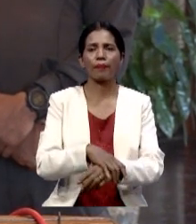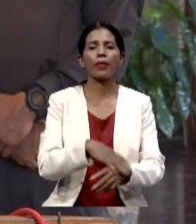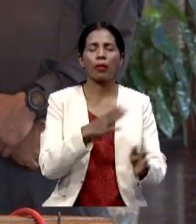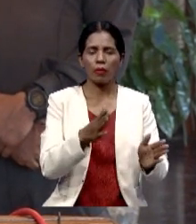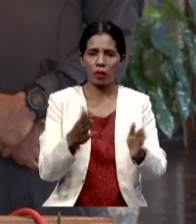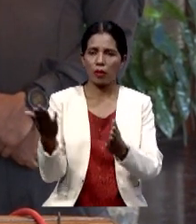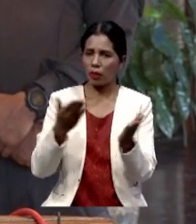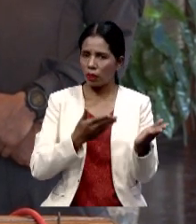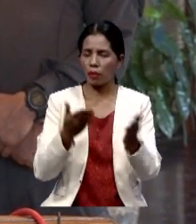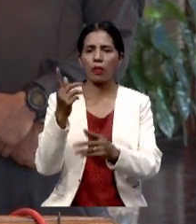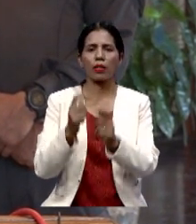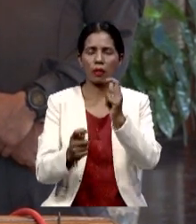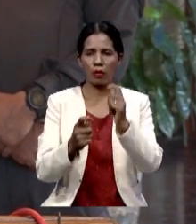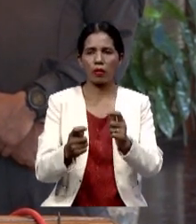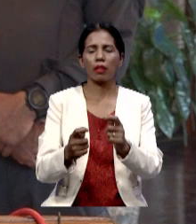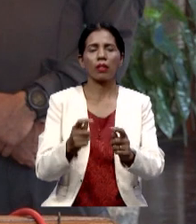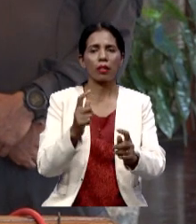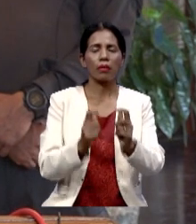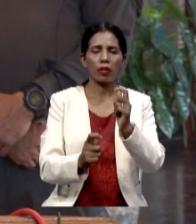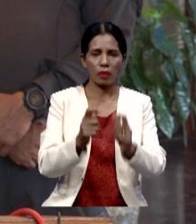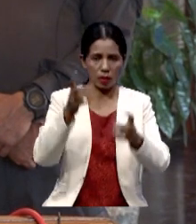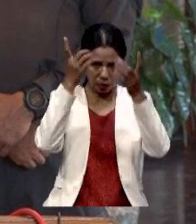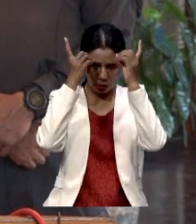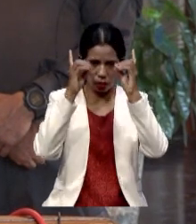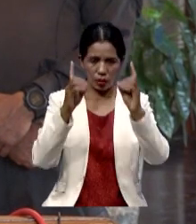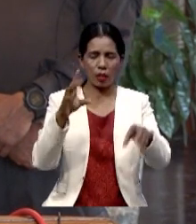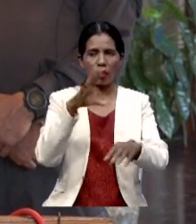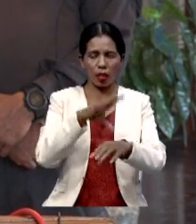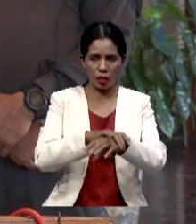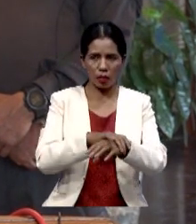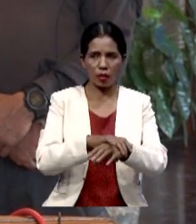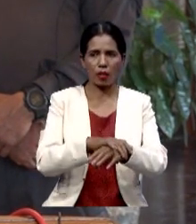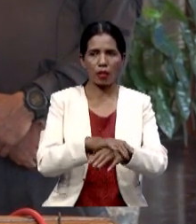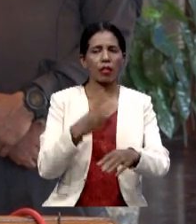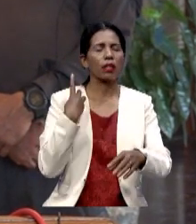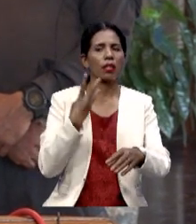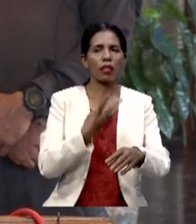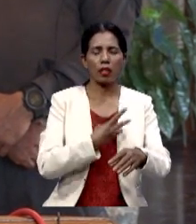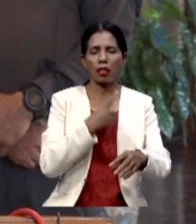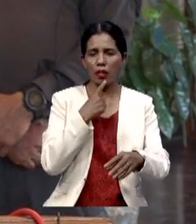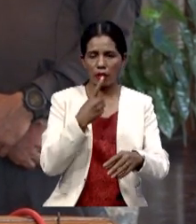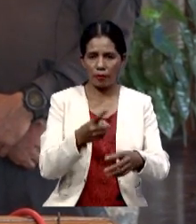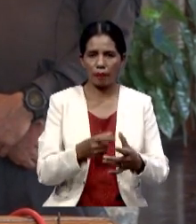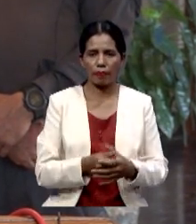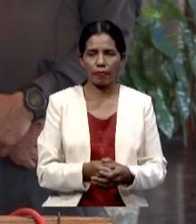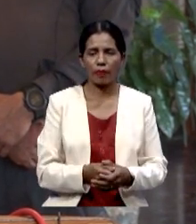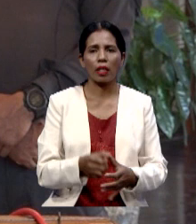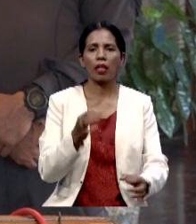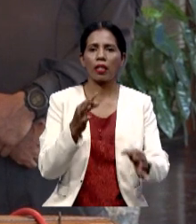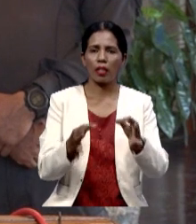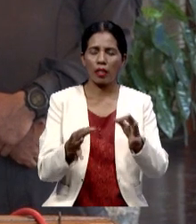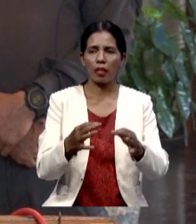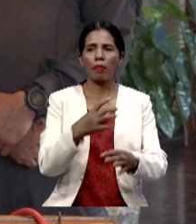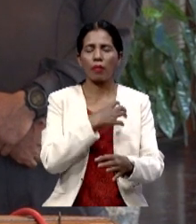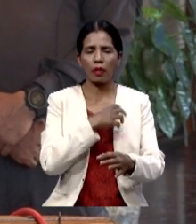ba tribunal pa tribunal di sini kar salare ne interpretasaun itanian mas